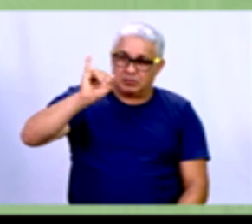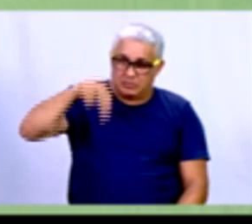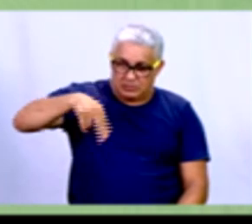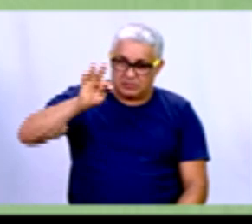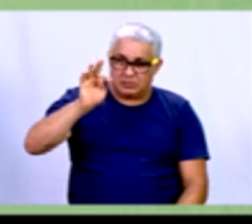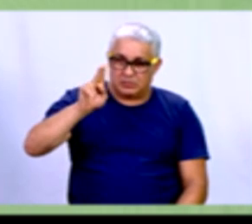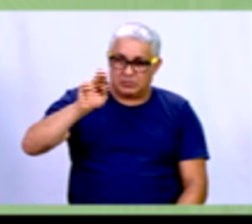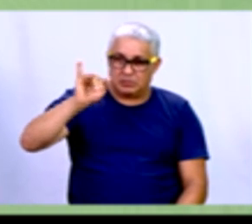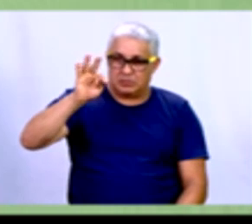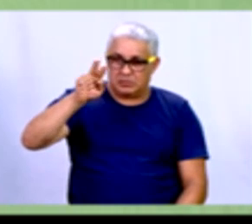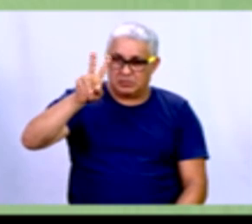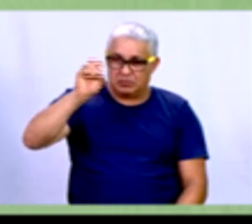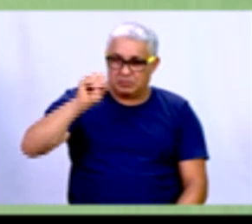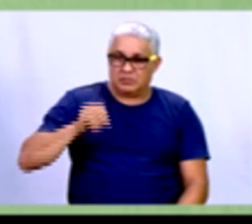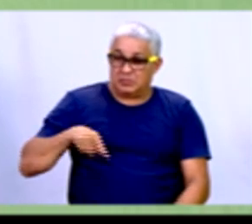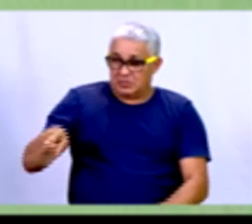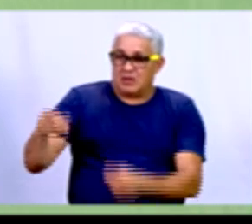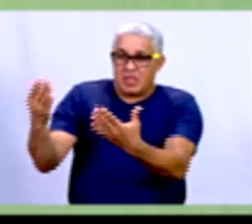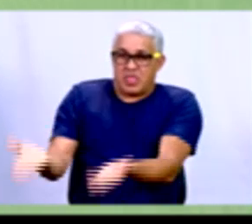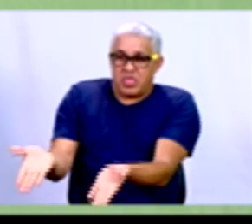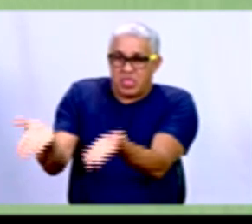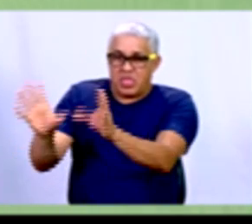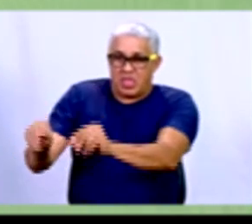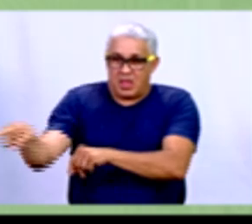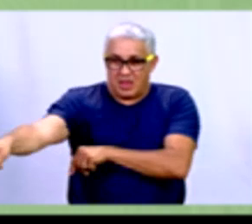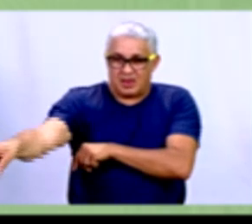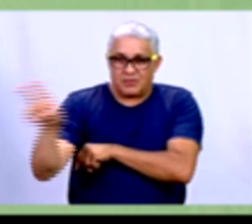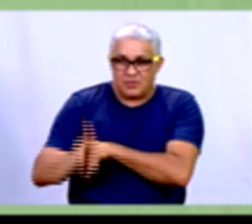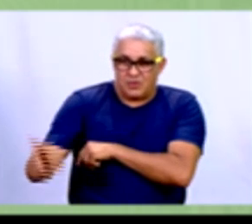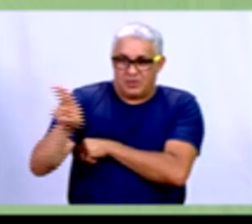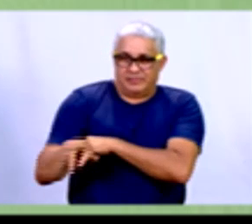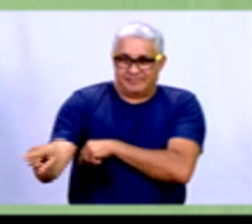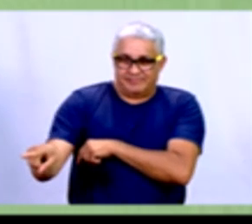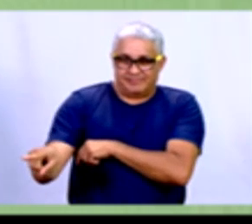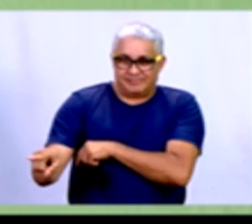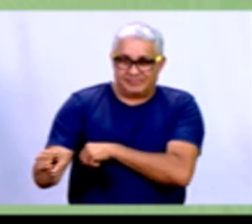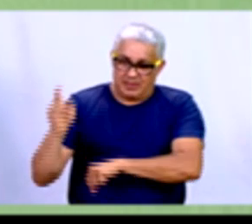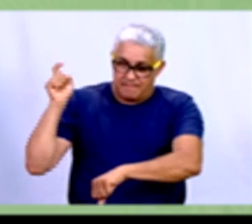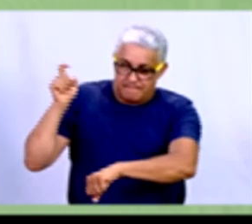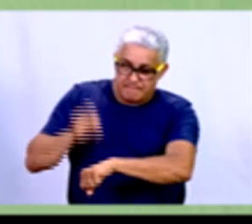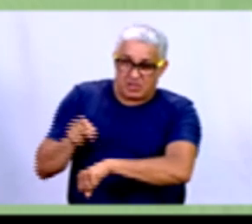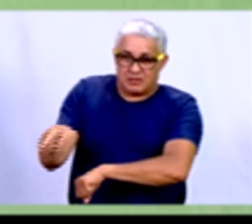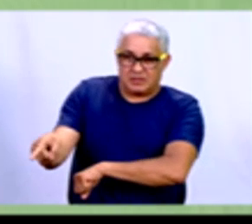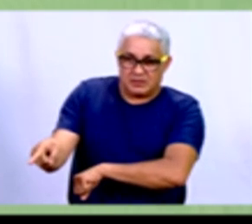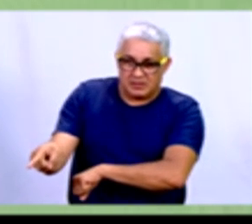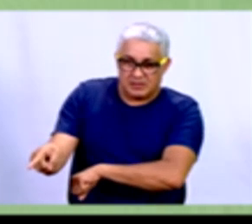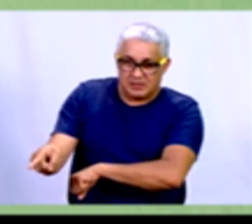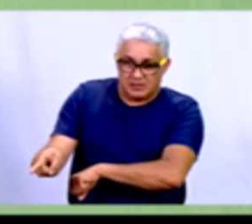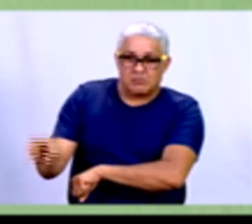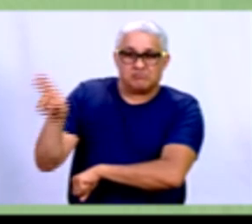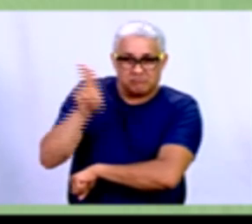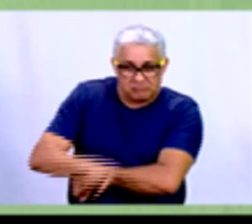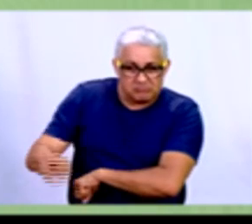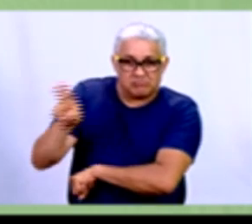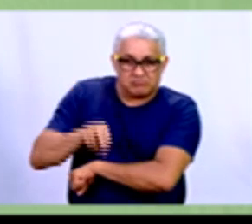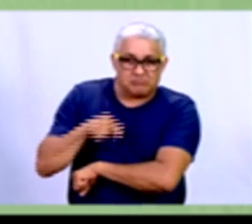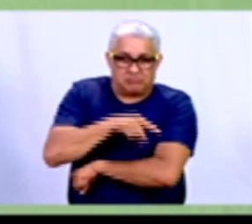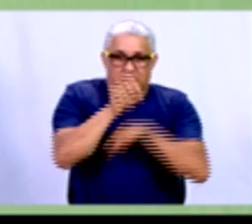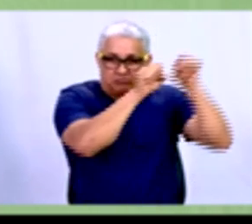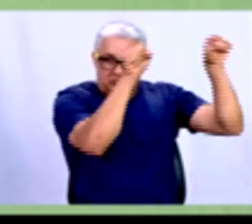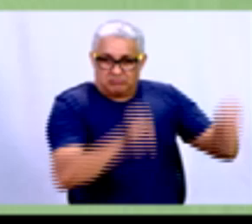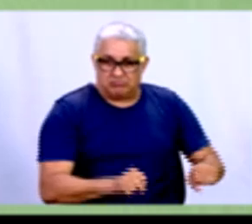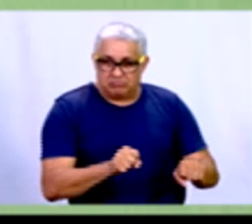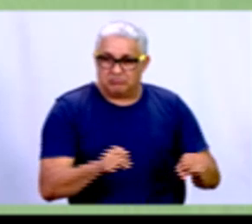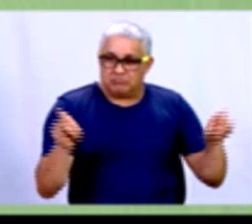vai ofertar um conforto maior para o meu usuário no momento em que ele estiver utilizando esse